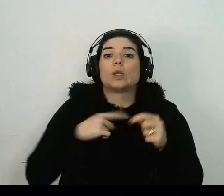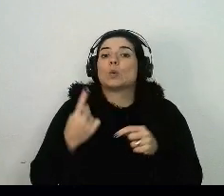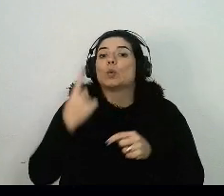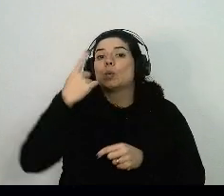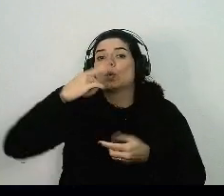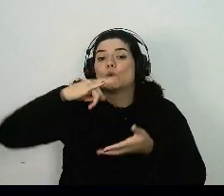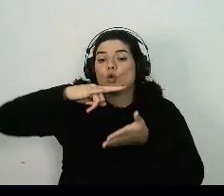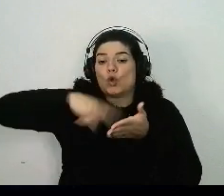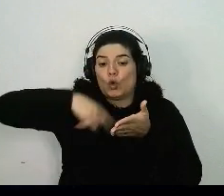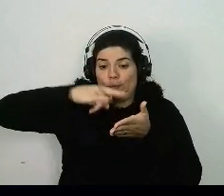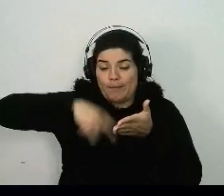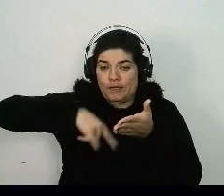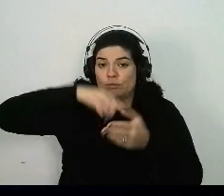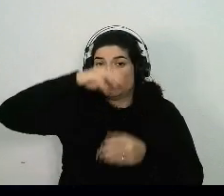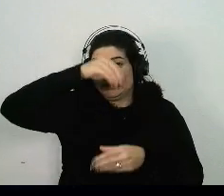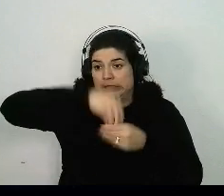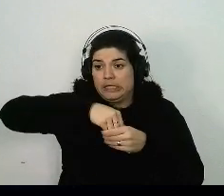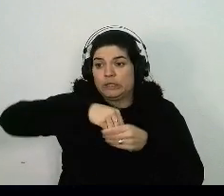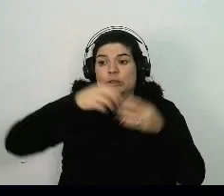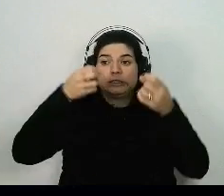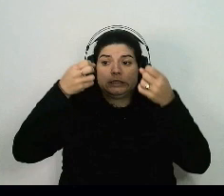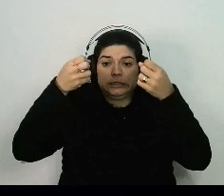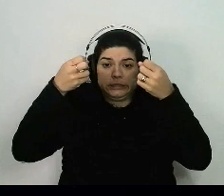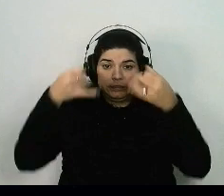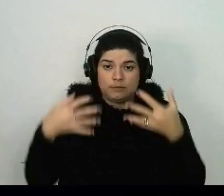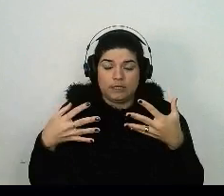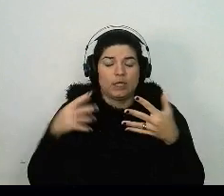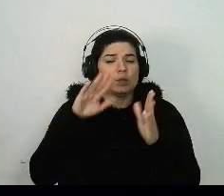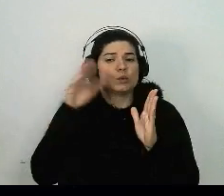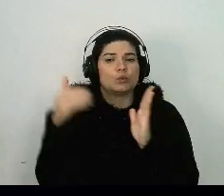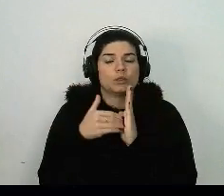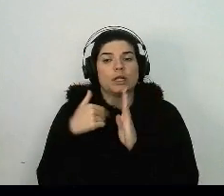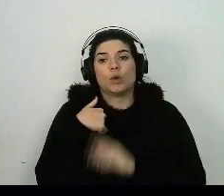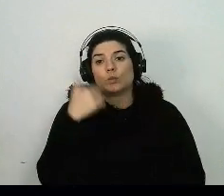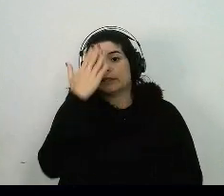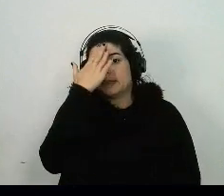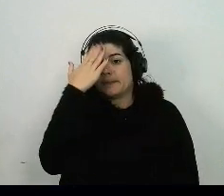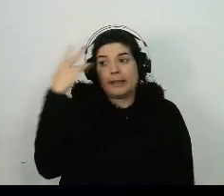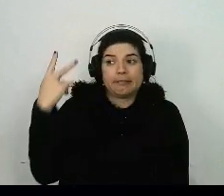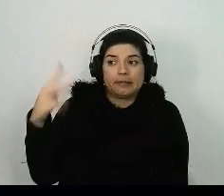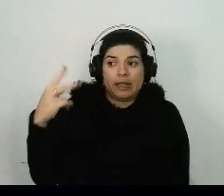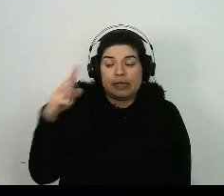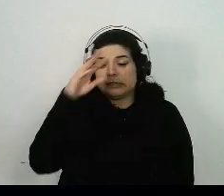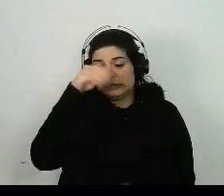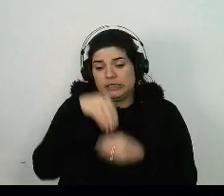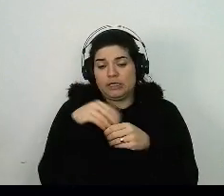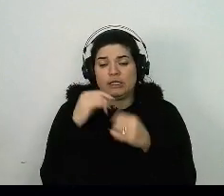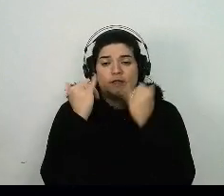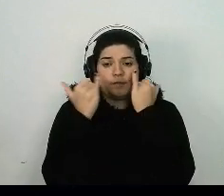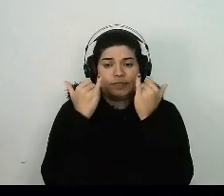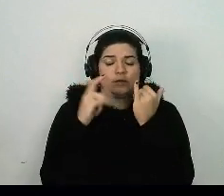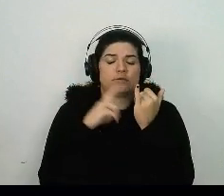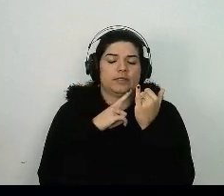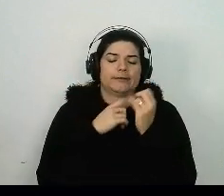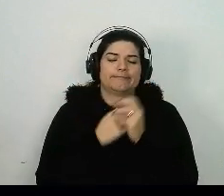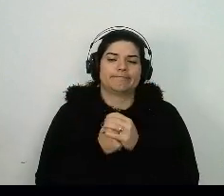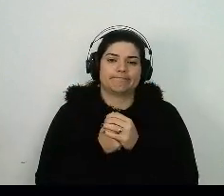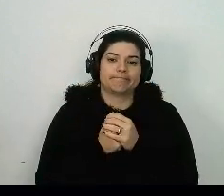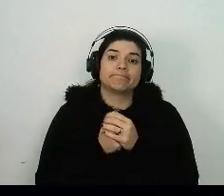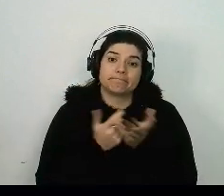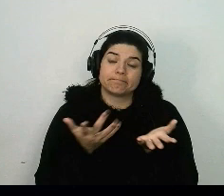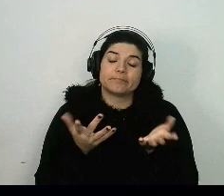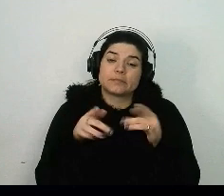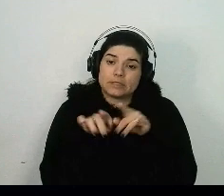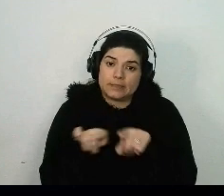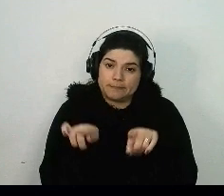ou autoexplicativo, onde tudo que eu preciso saber da Vanessa vai estar dentro daquela minha informação. Fazendo também ainda, continuando um